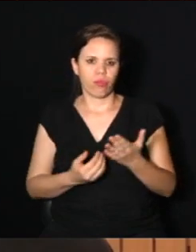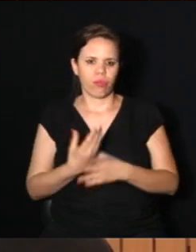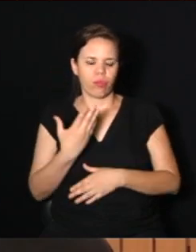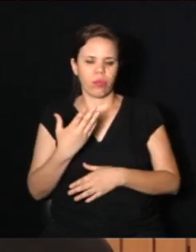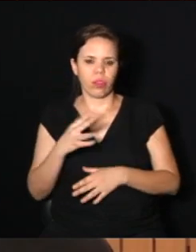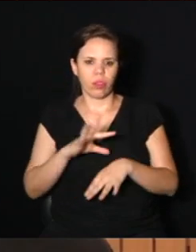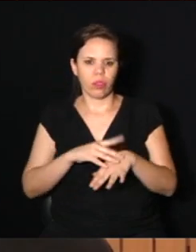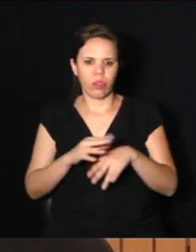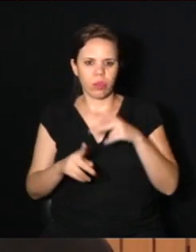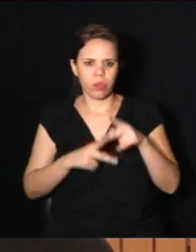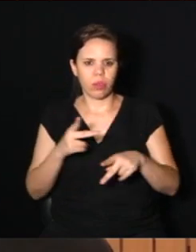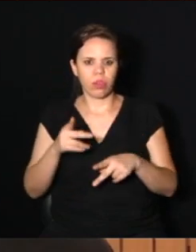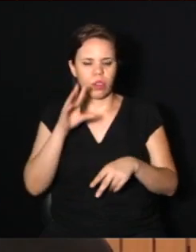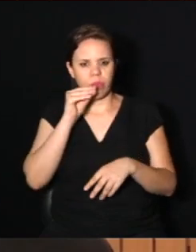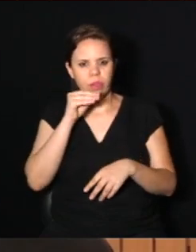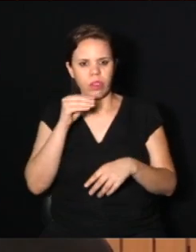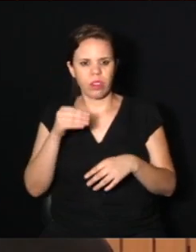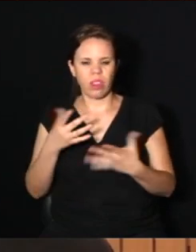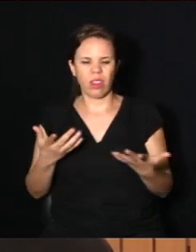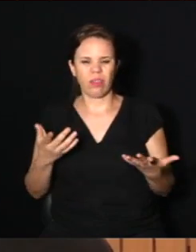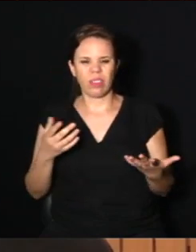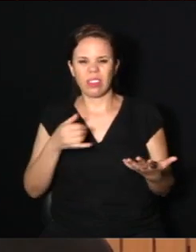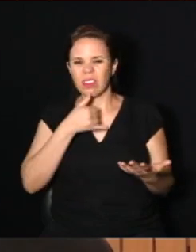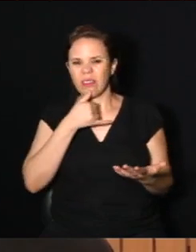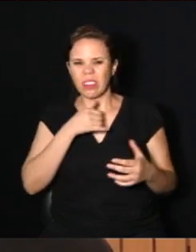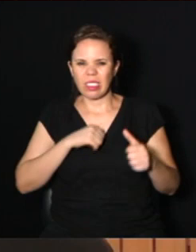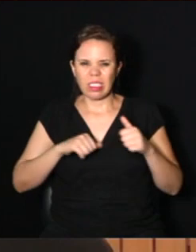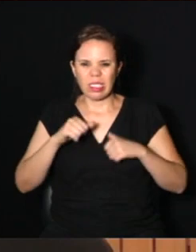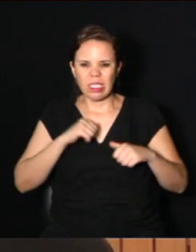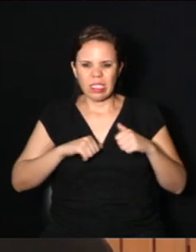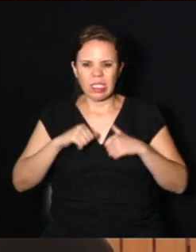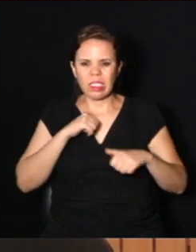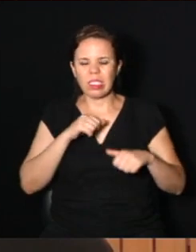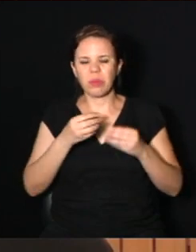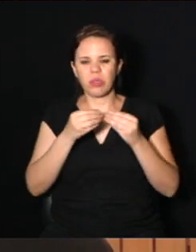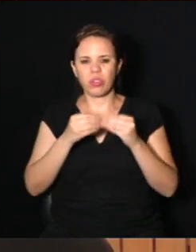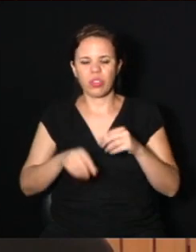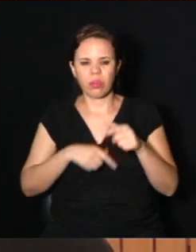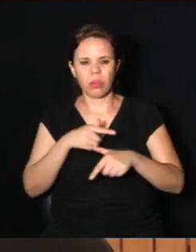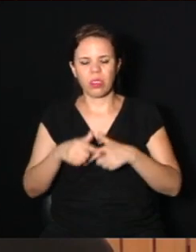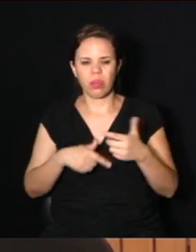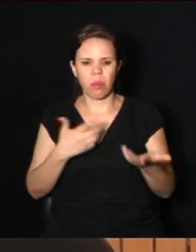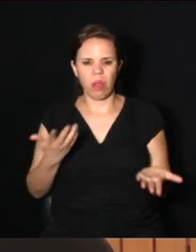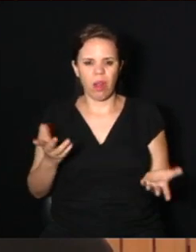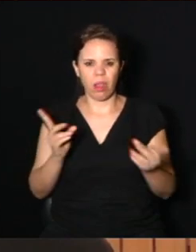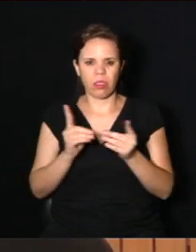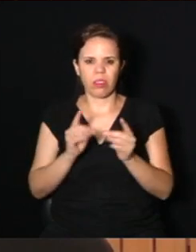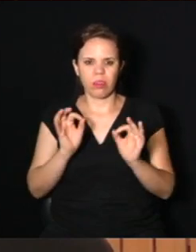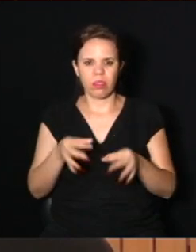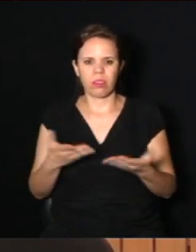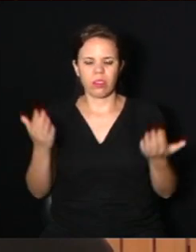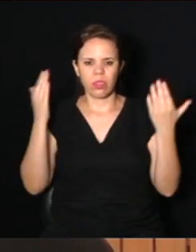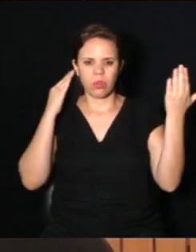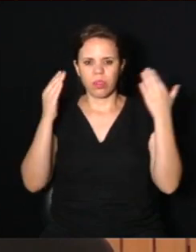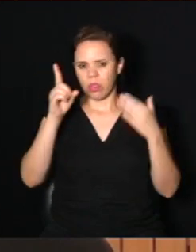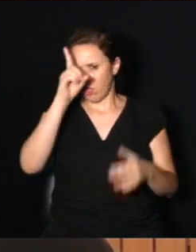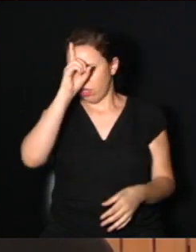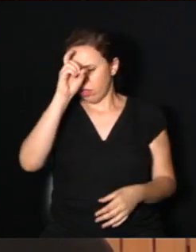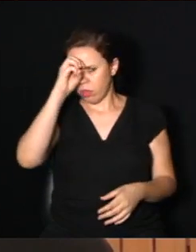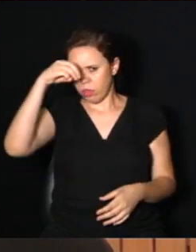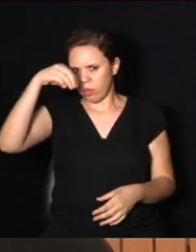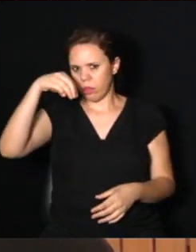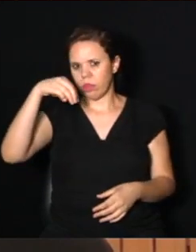adoece as trabalhadoras, e isso não só prejudica as trabalhadoras psicólogas do hospital,